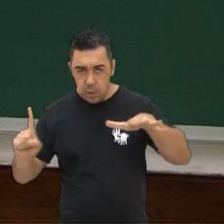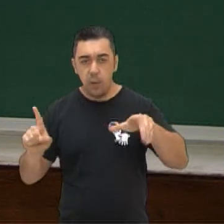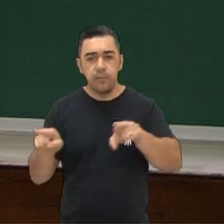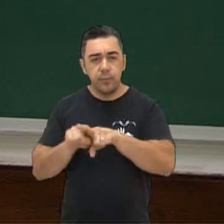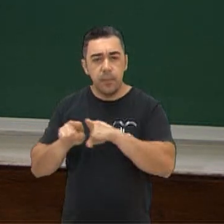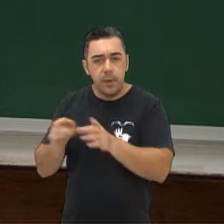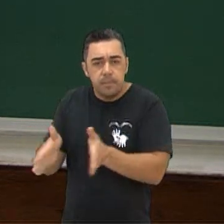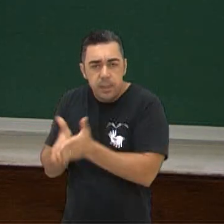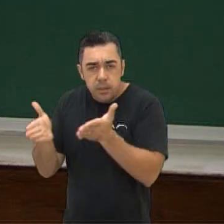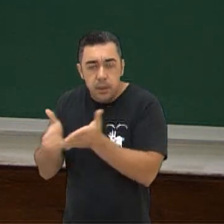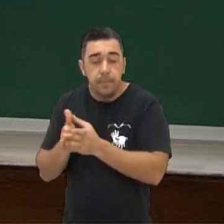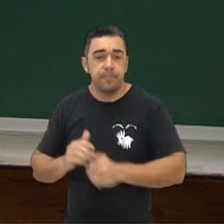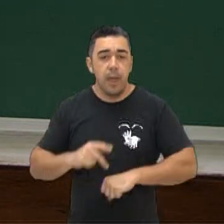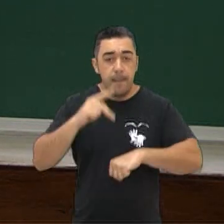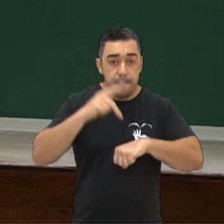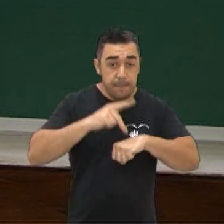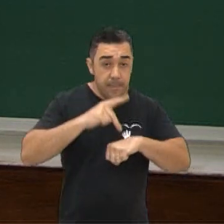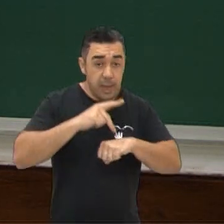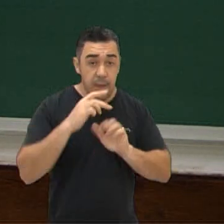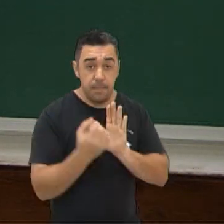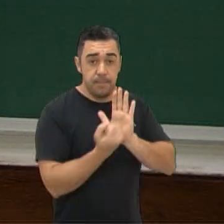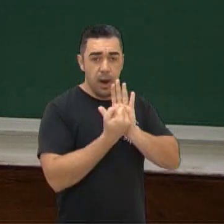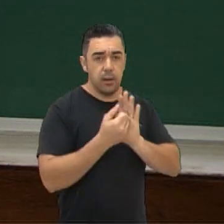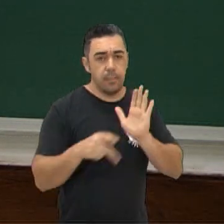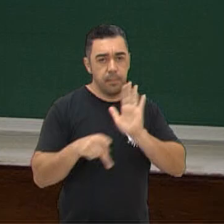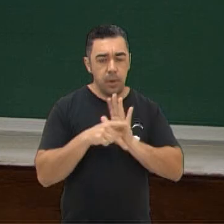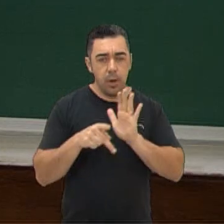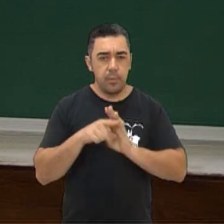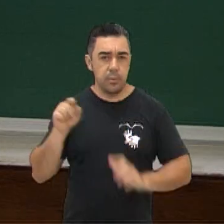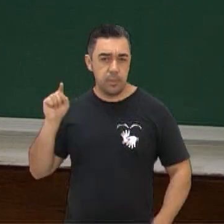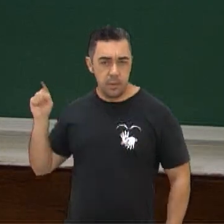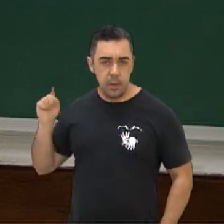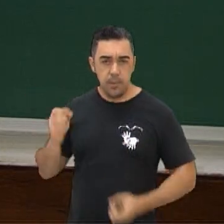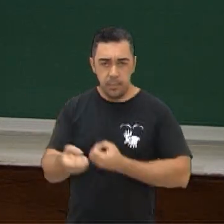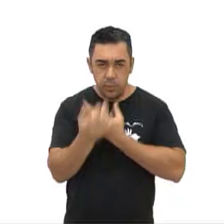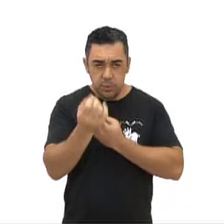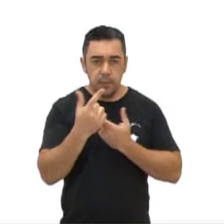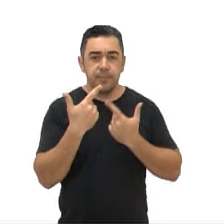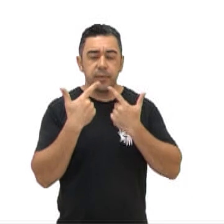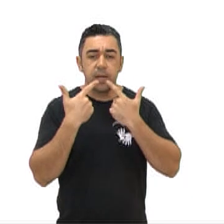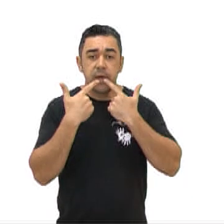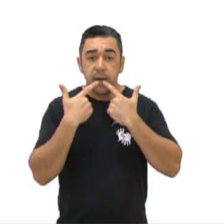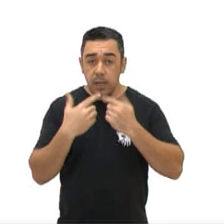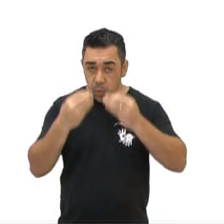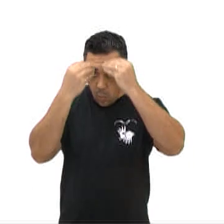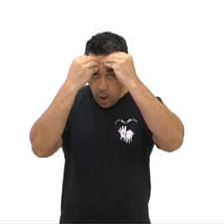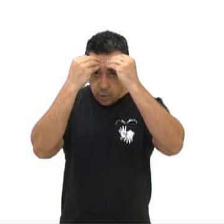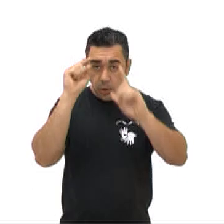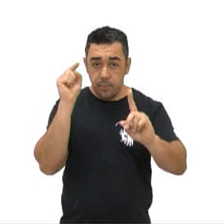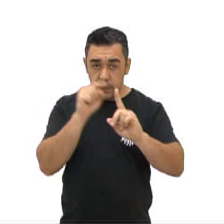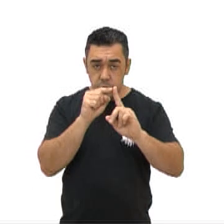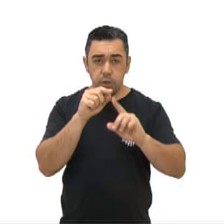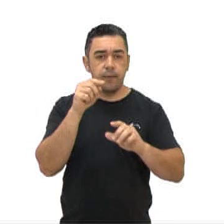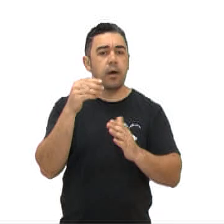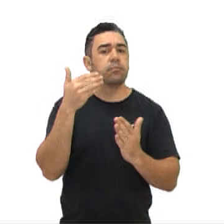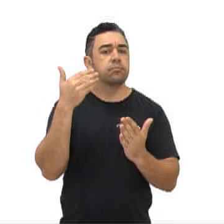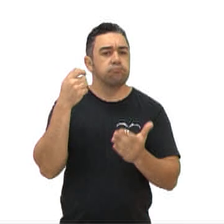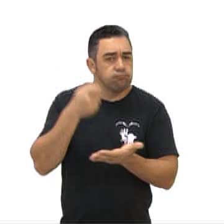A pedra é um dos símbolos da sua poesia, expressa a dureza da realidade, a linguagem objetiva e